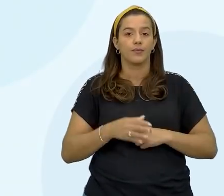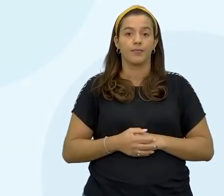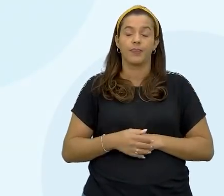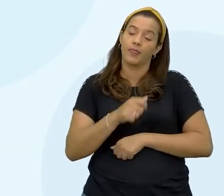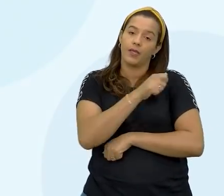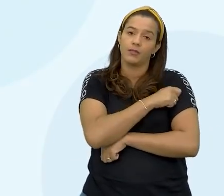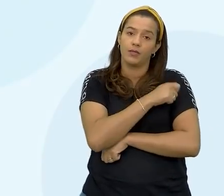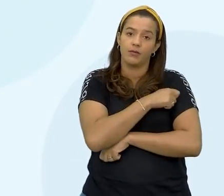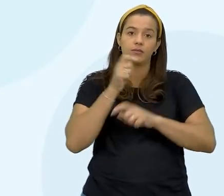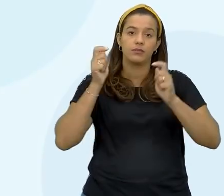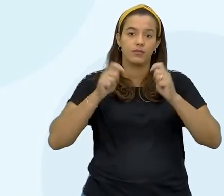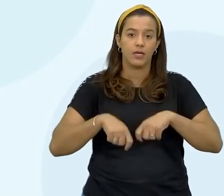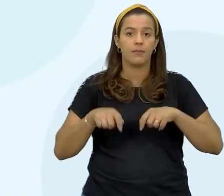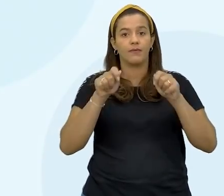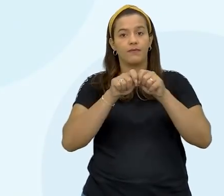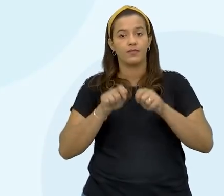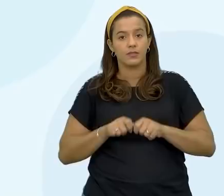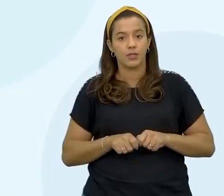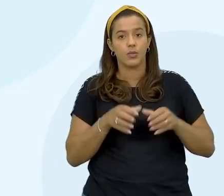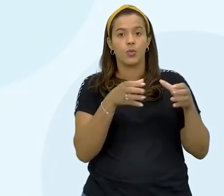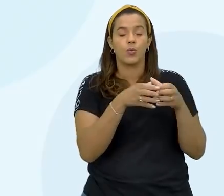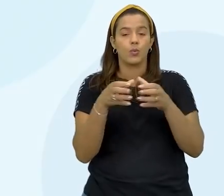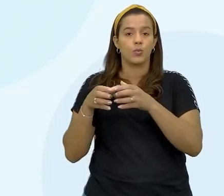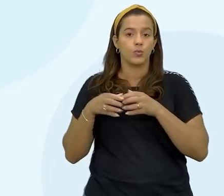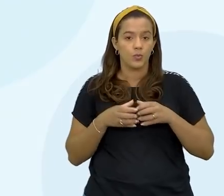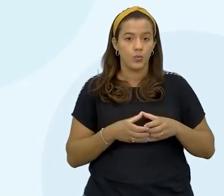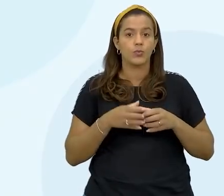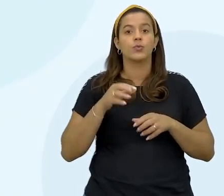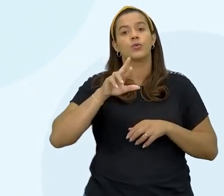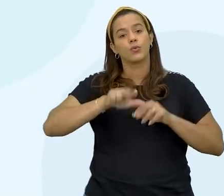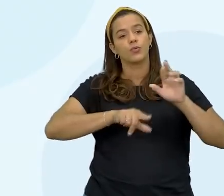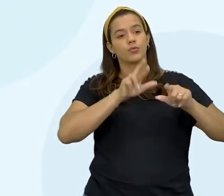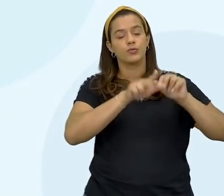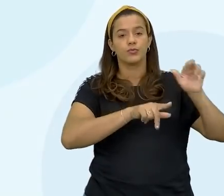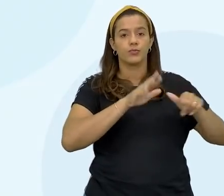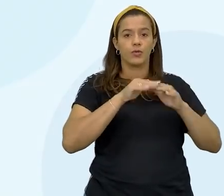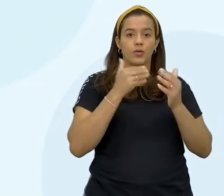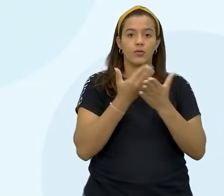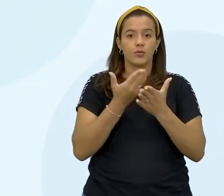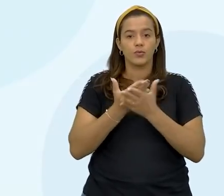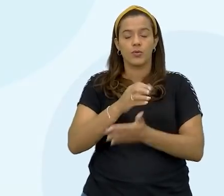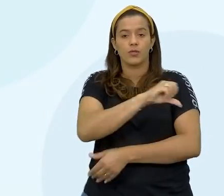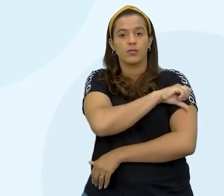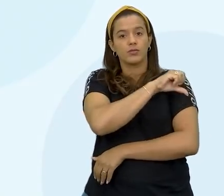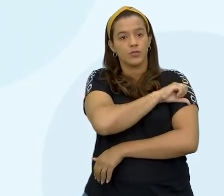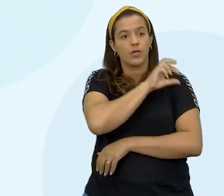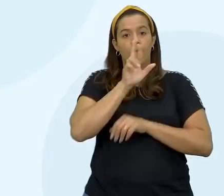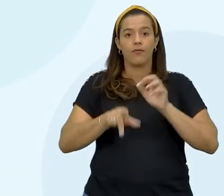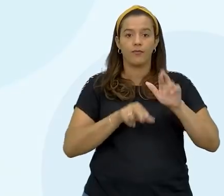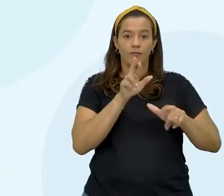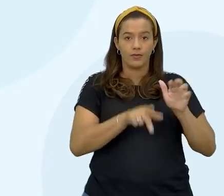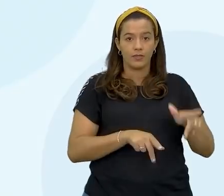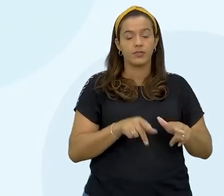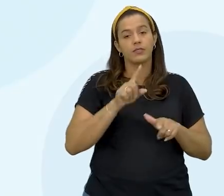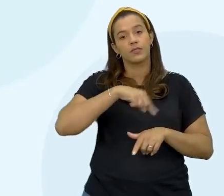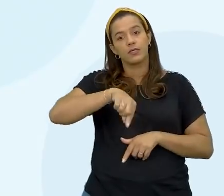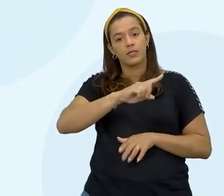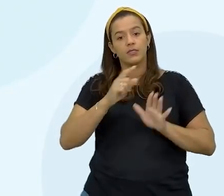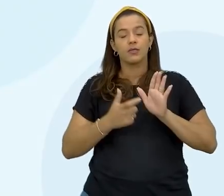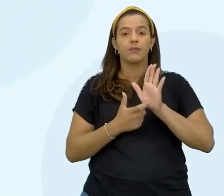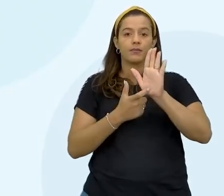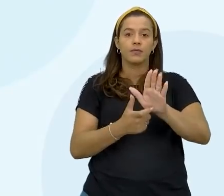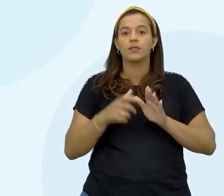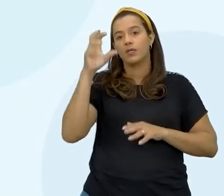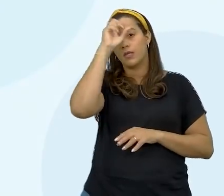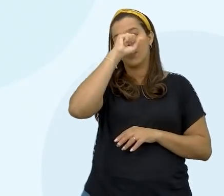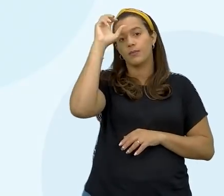podem ser realizadas com agrupamento com estudantes de diferentes turmas do nono ano, que apresentam necessidades de